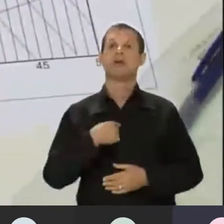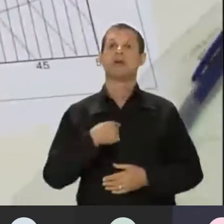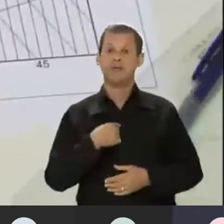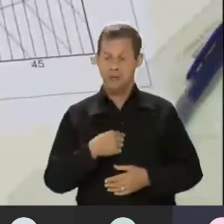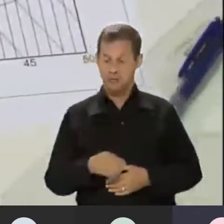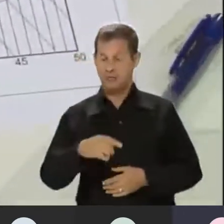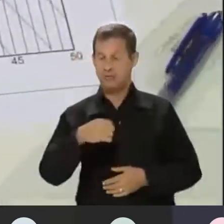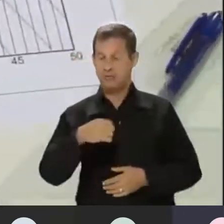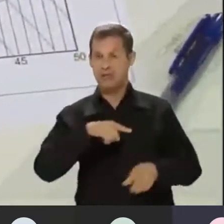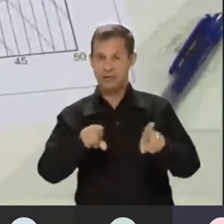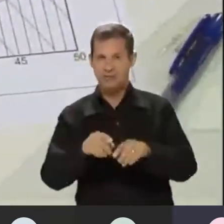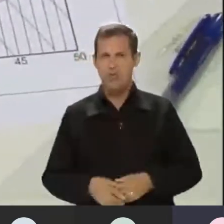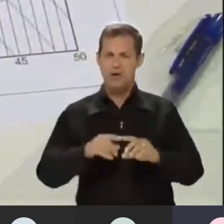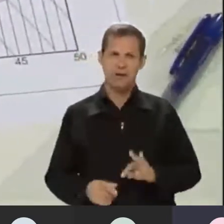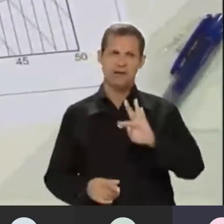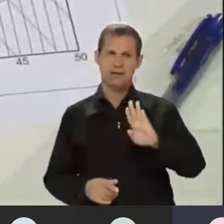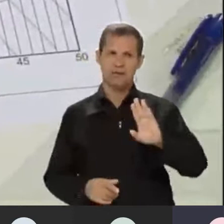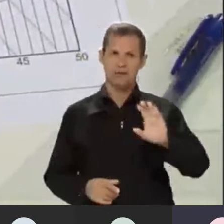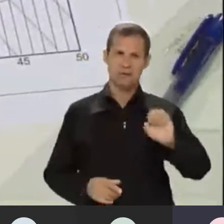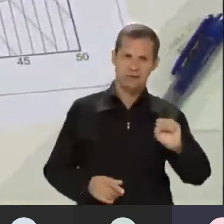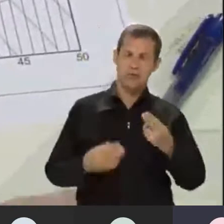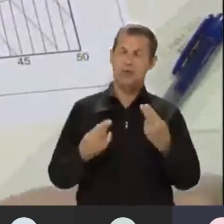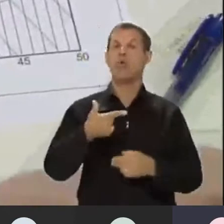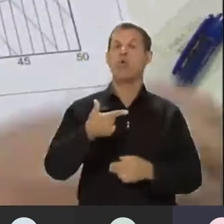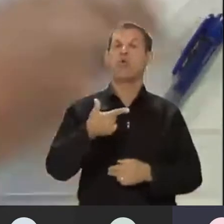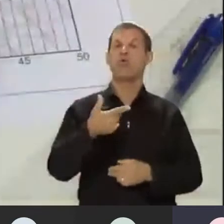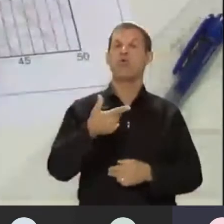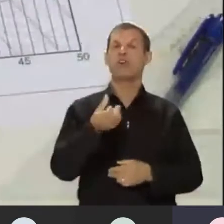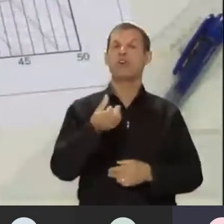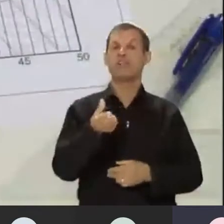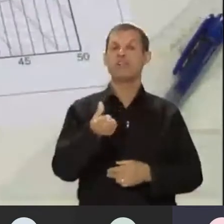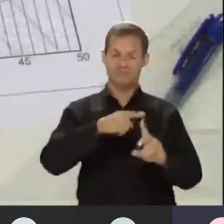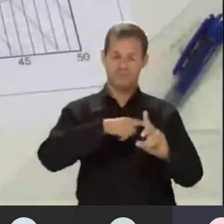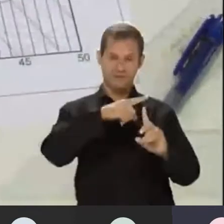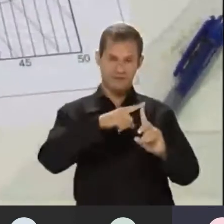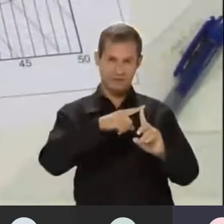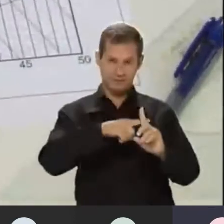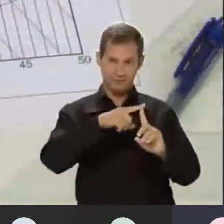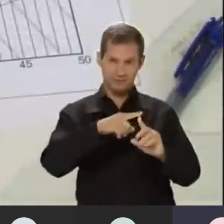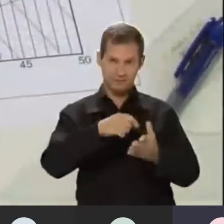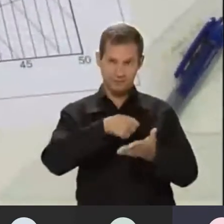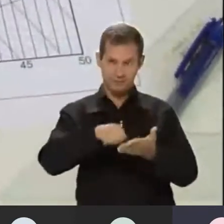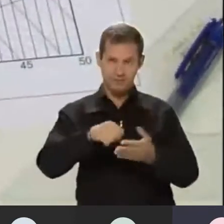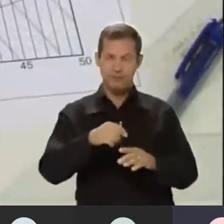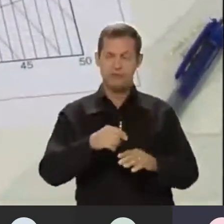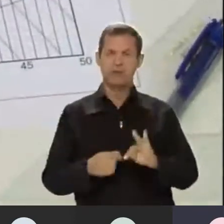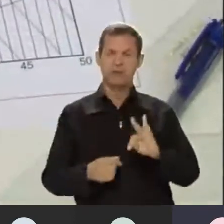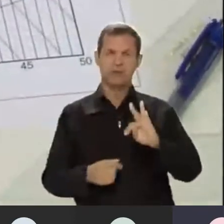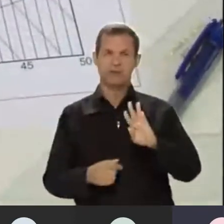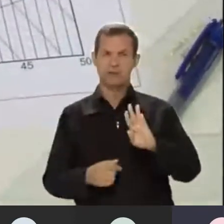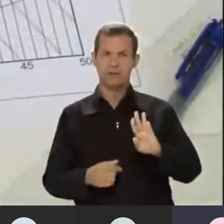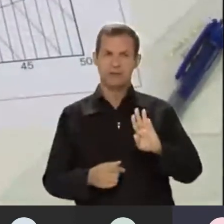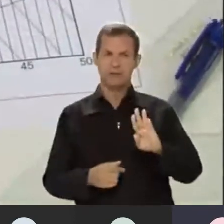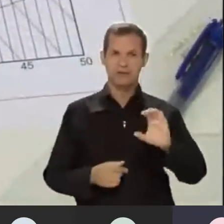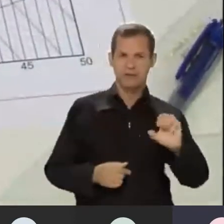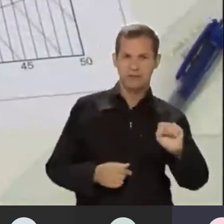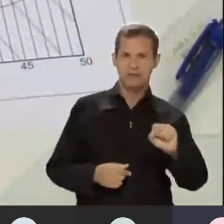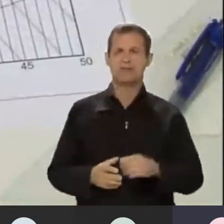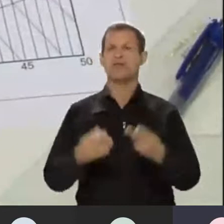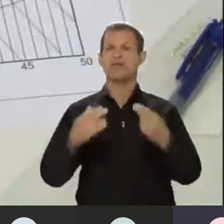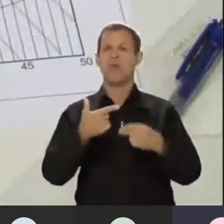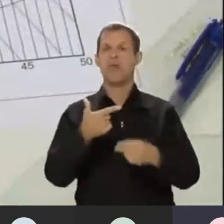tenho uma temperatura de bulbo seco igual a 26 graus Celsius. Então, anota aqui, temperatura de bulbo